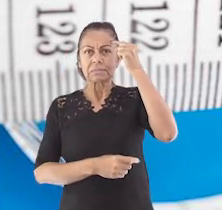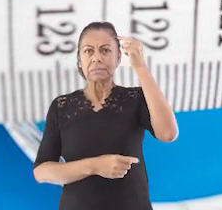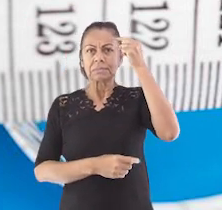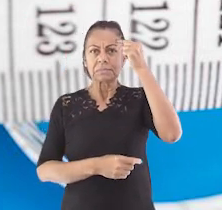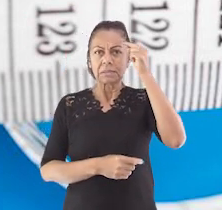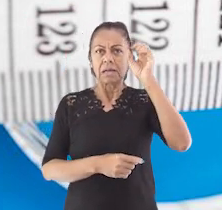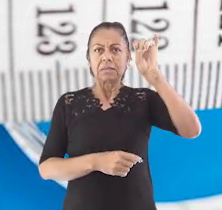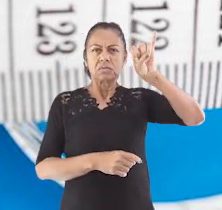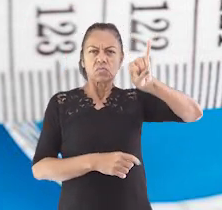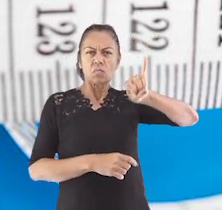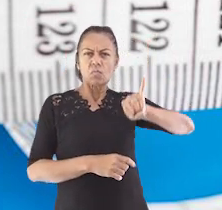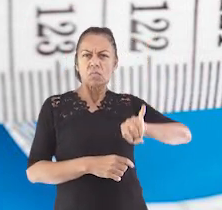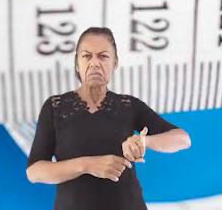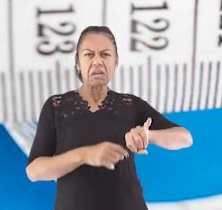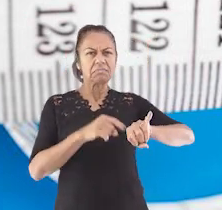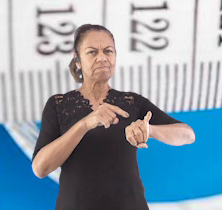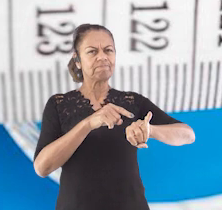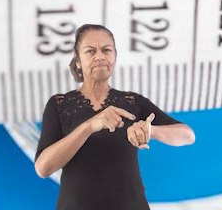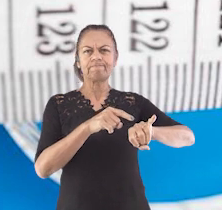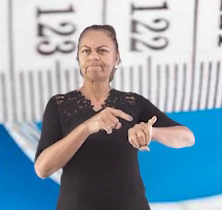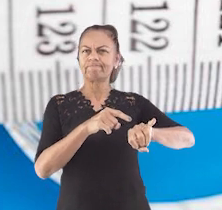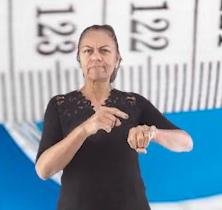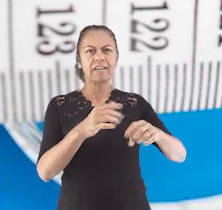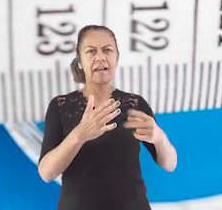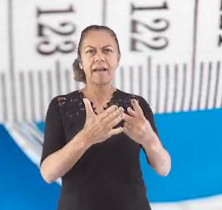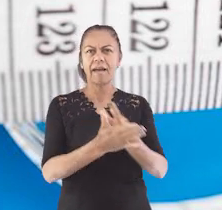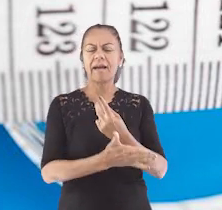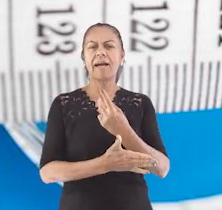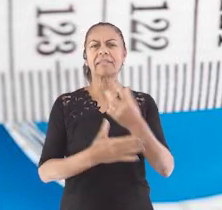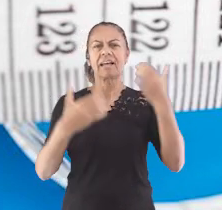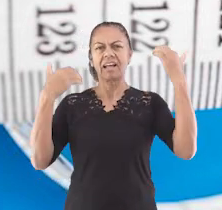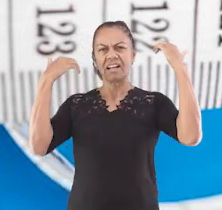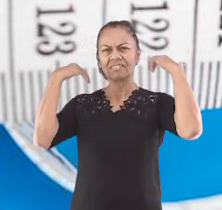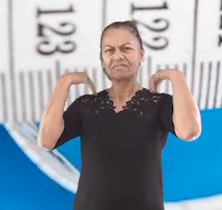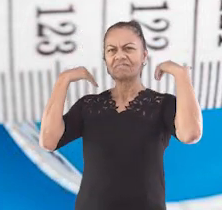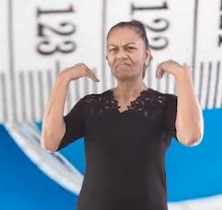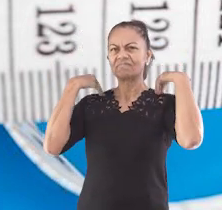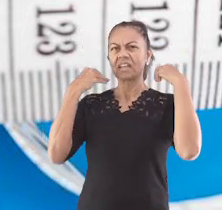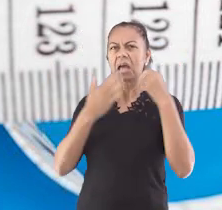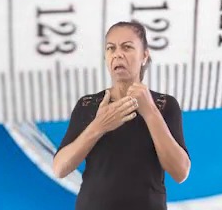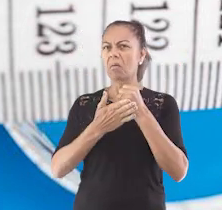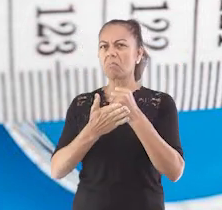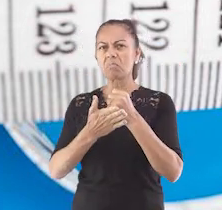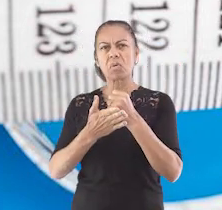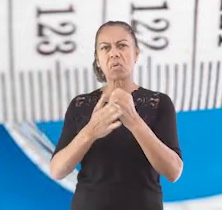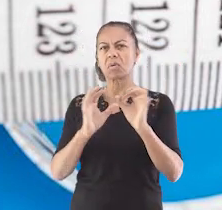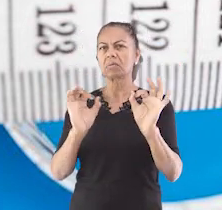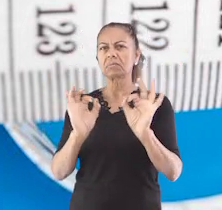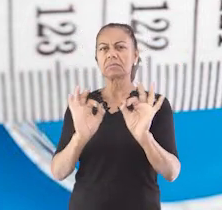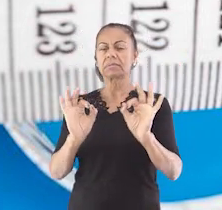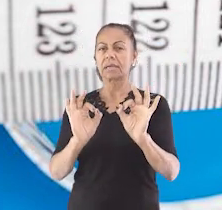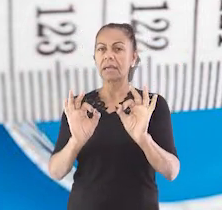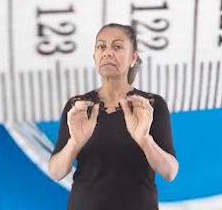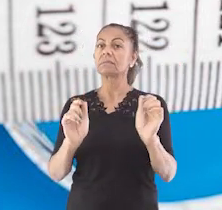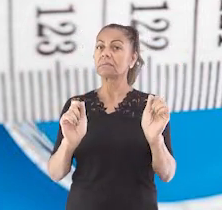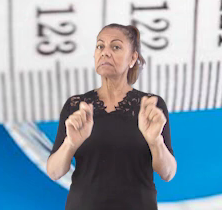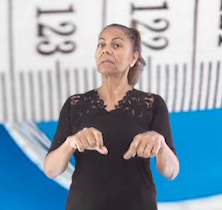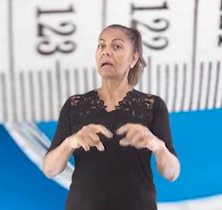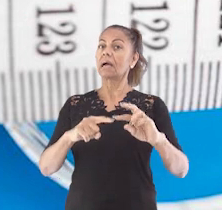torna expressiva, excessiva, levando as pessoas a fazerem dietas